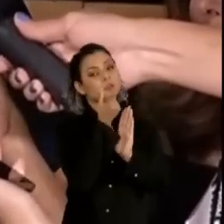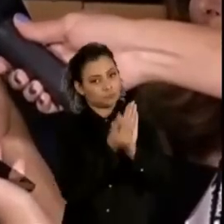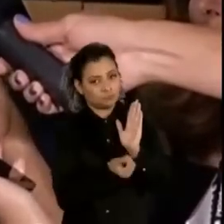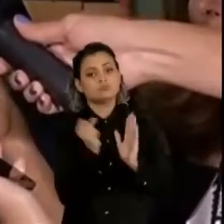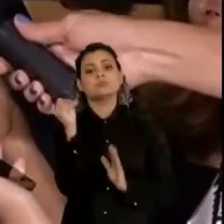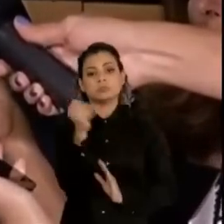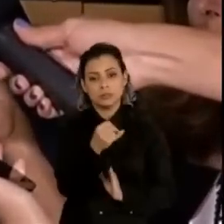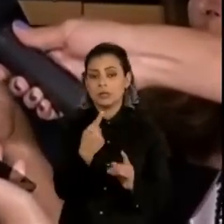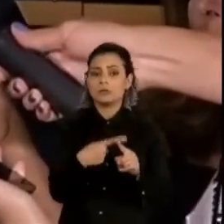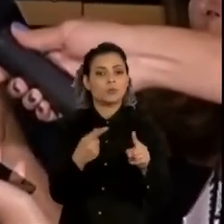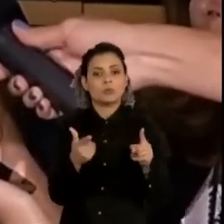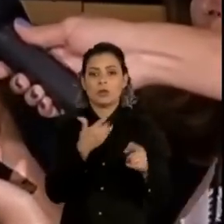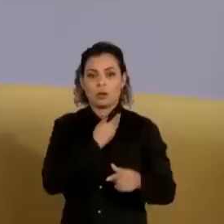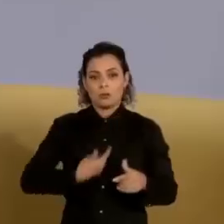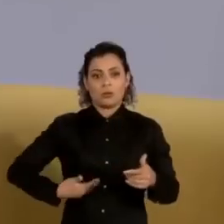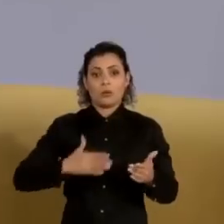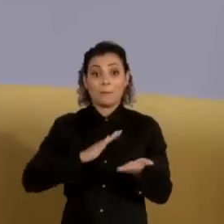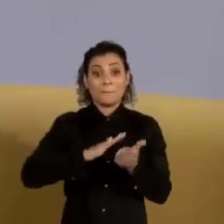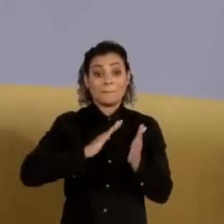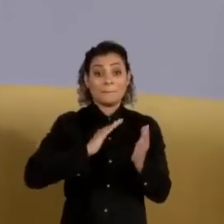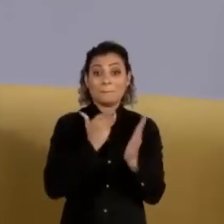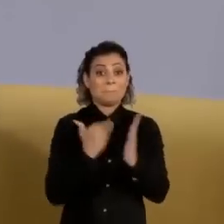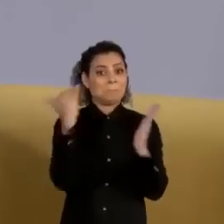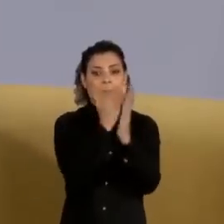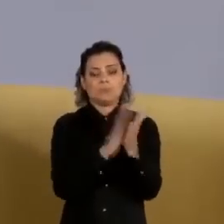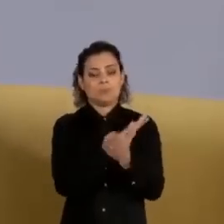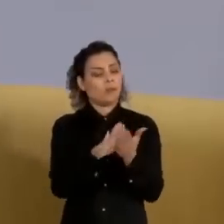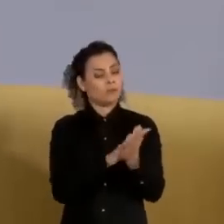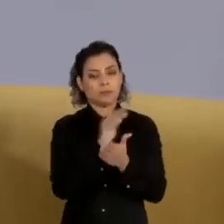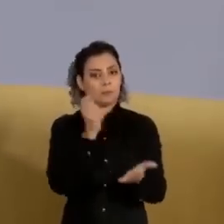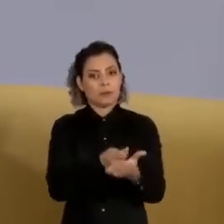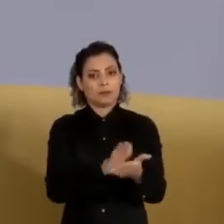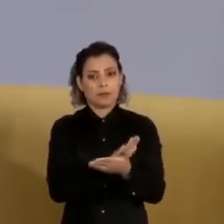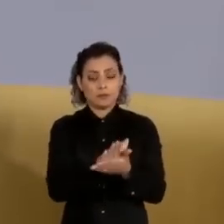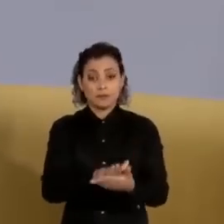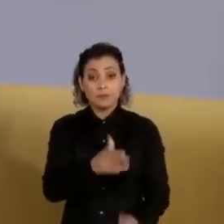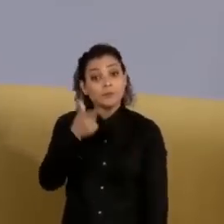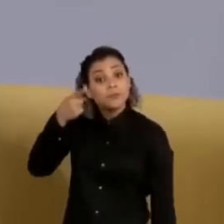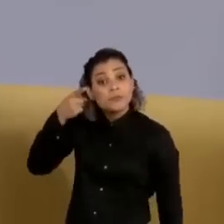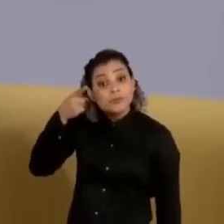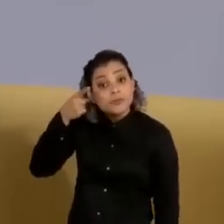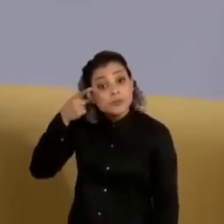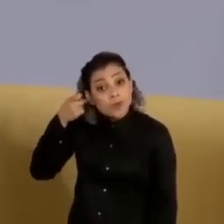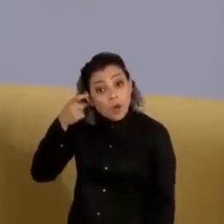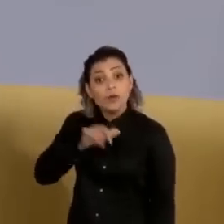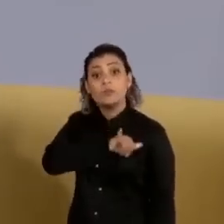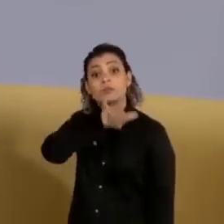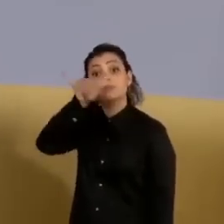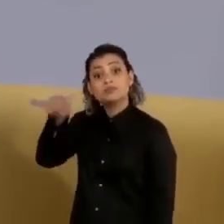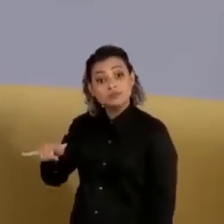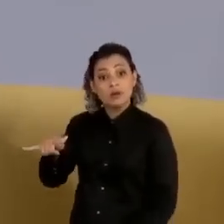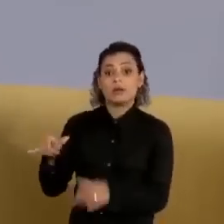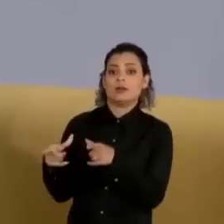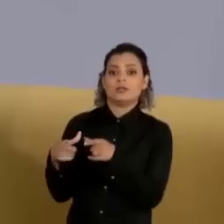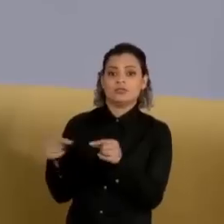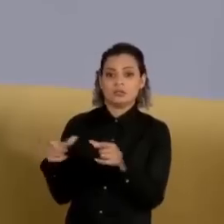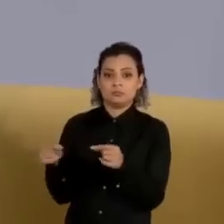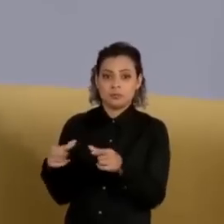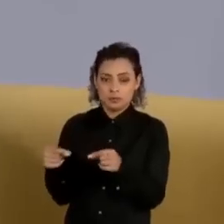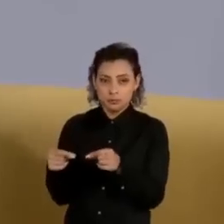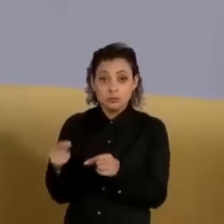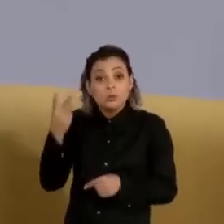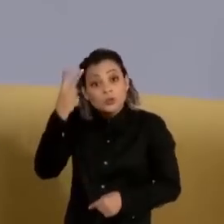aumento de custos públicos. O governador de São Paulo, João Dória, segue em viagem pelo Japão. E nesse segundo